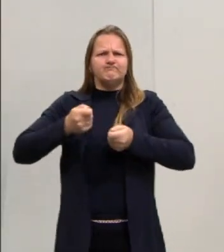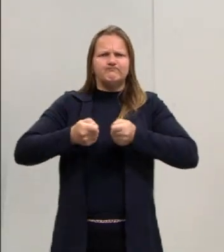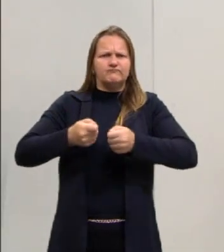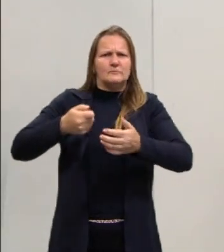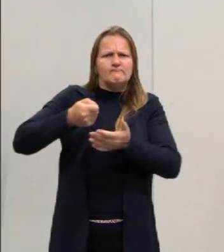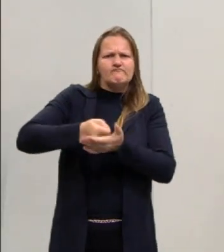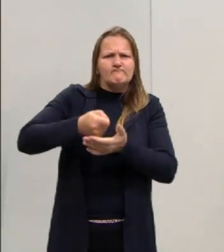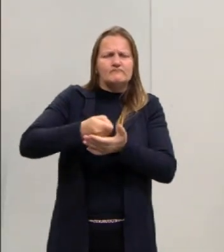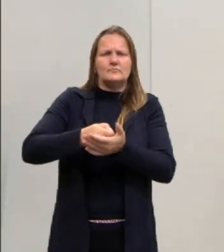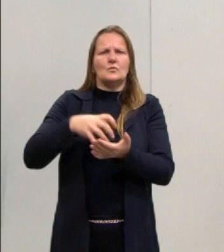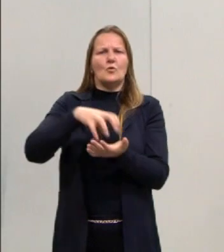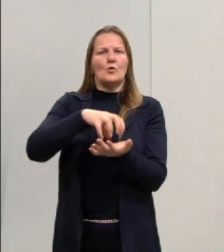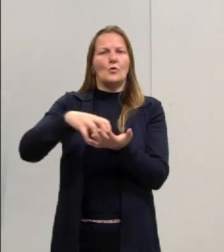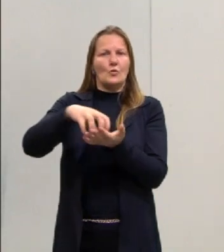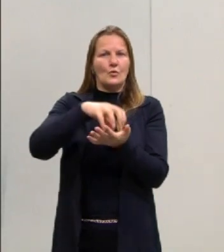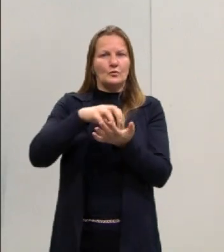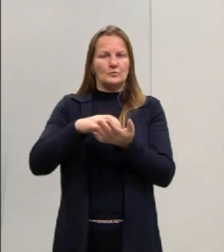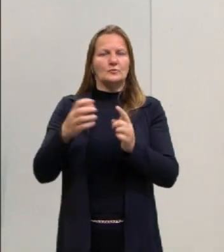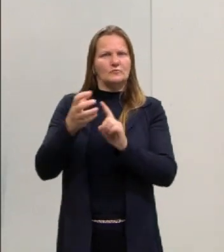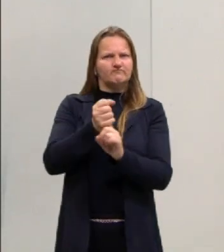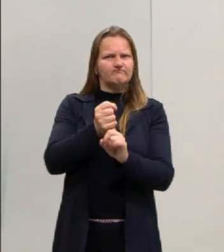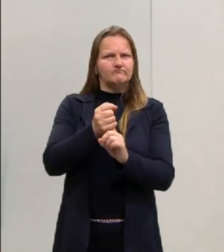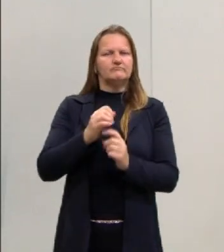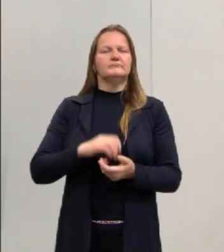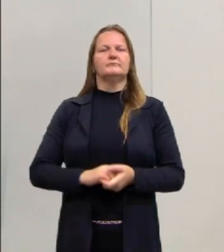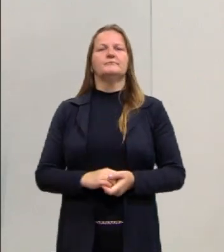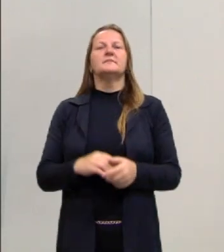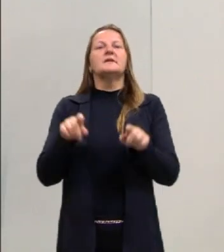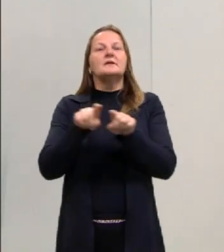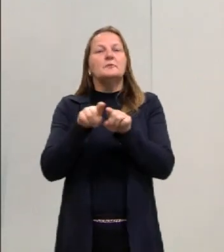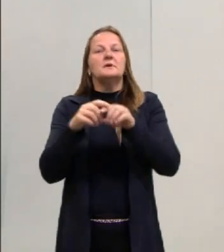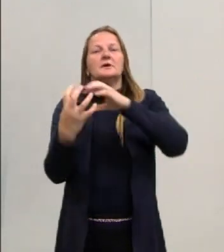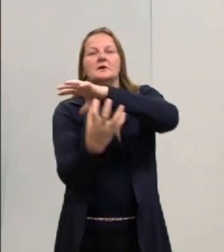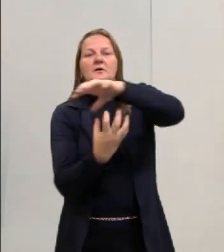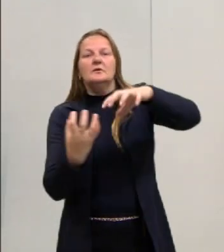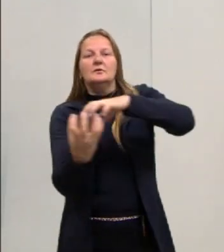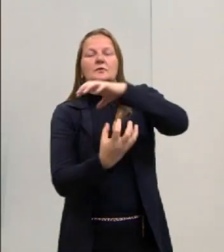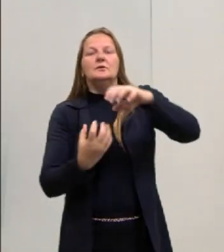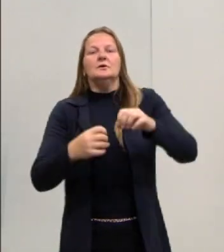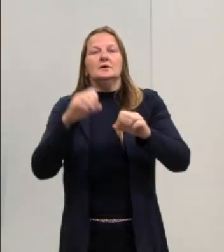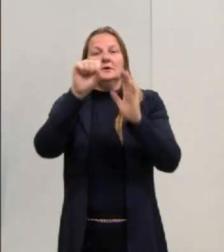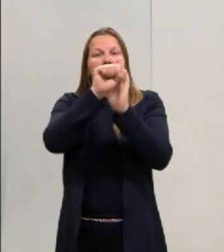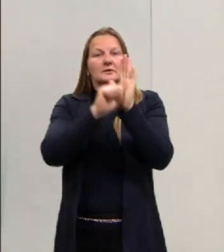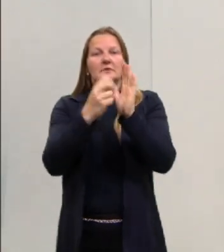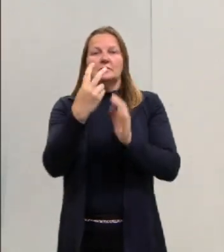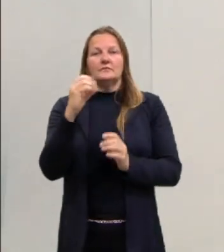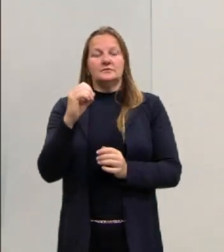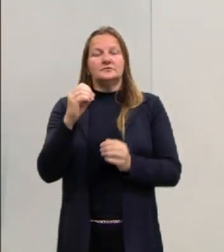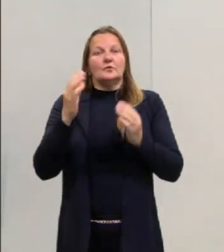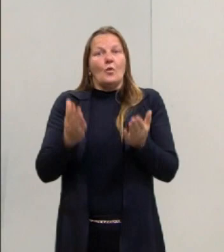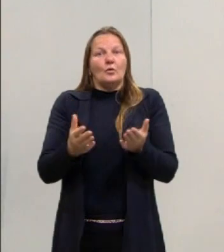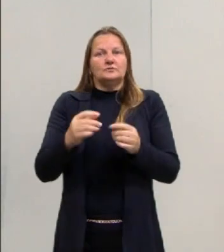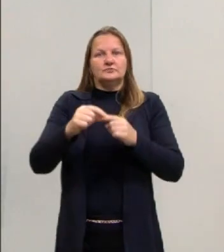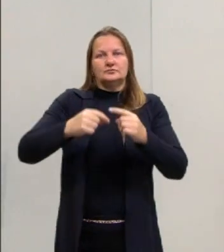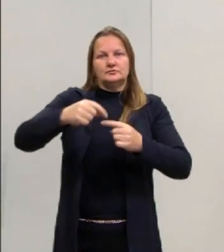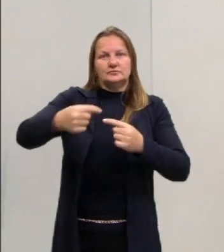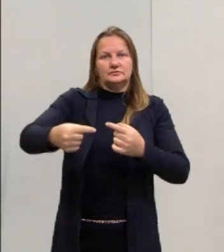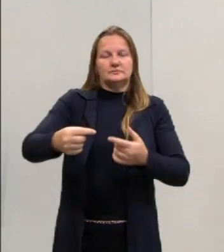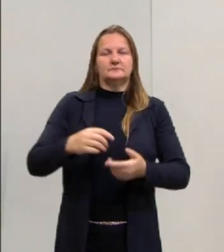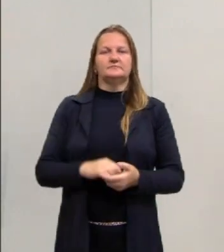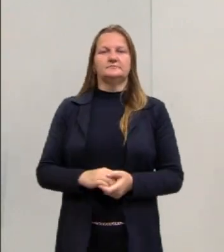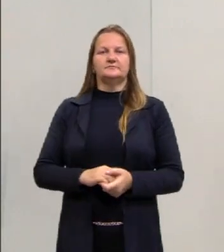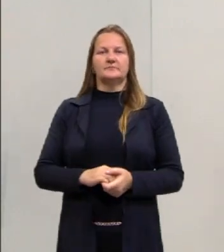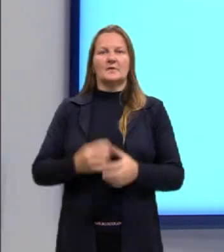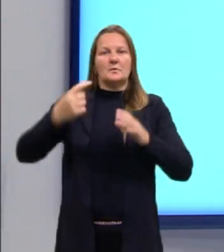Colonial Além disso tem algumas outras revoluções do século 20 que a gente não vai comentar hoje né